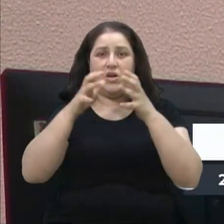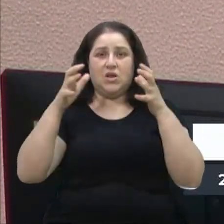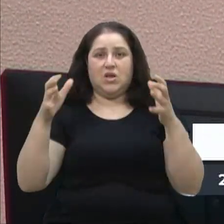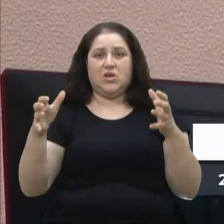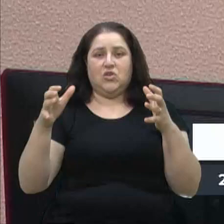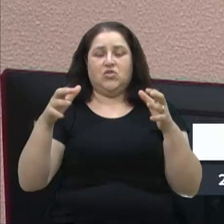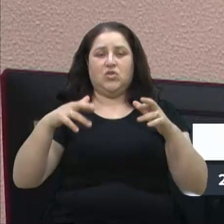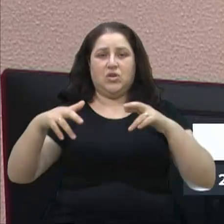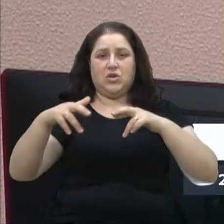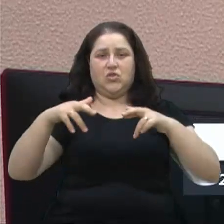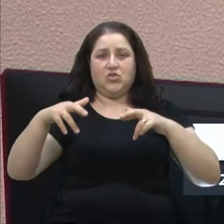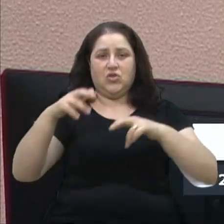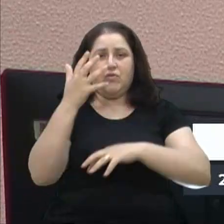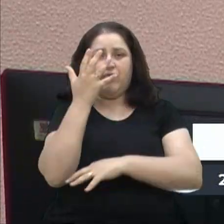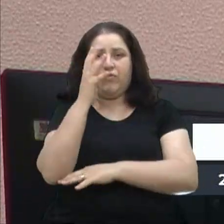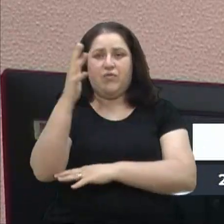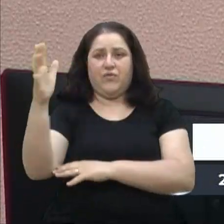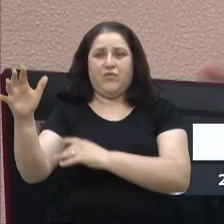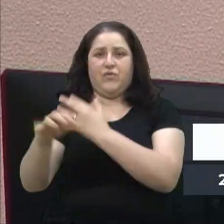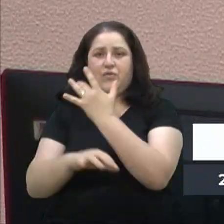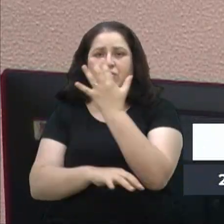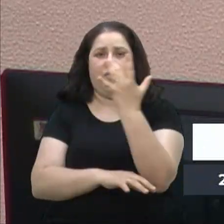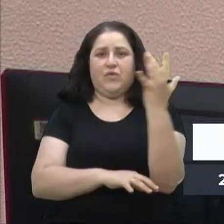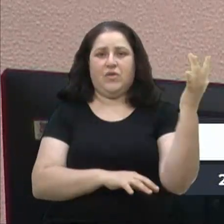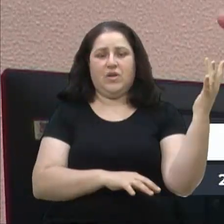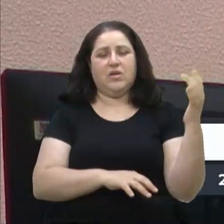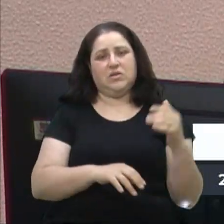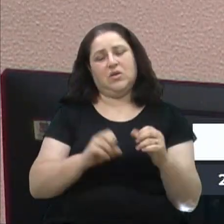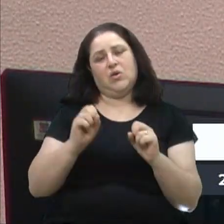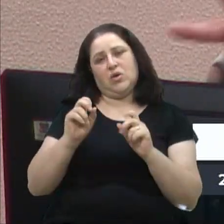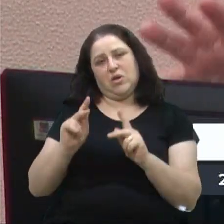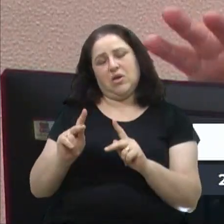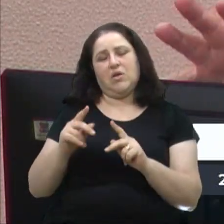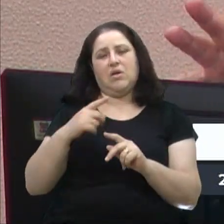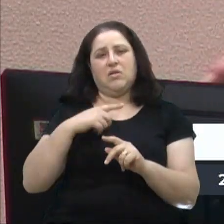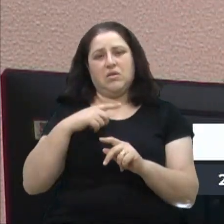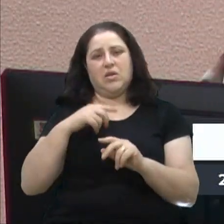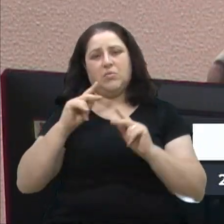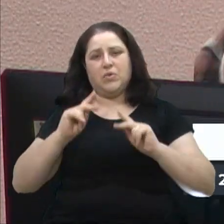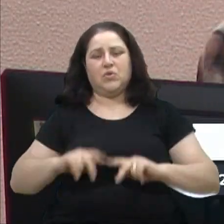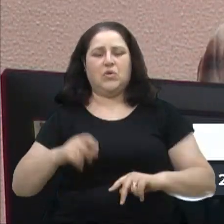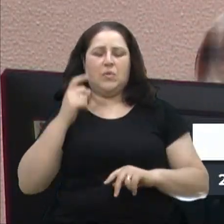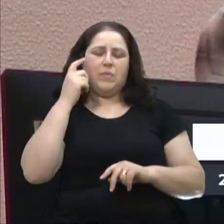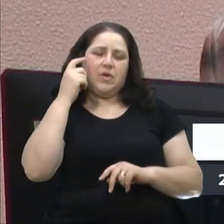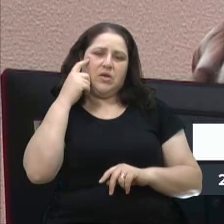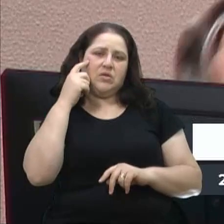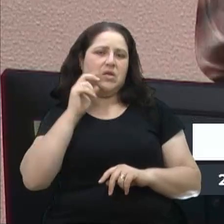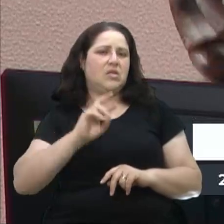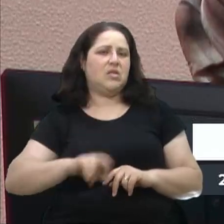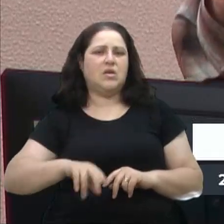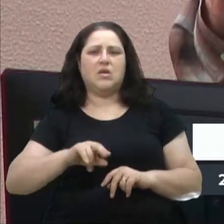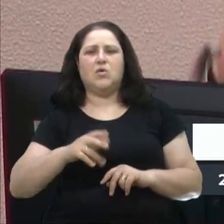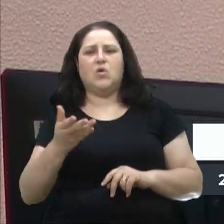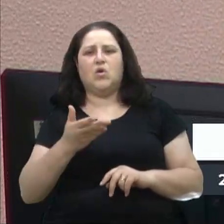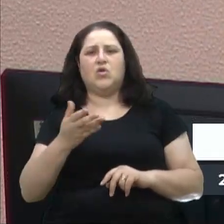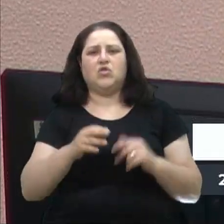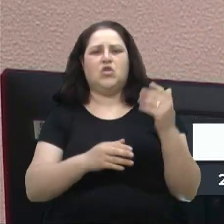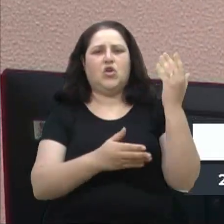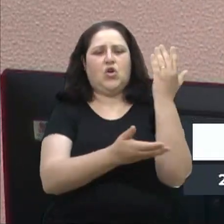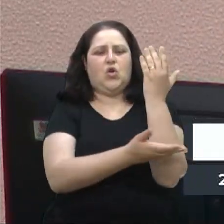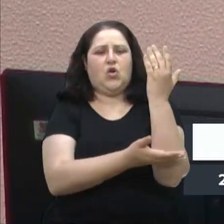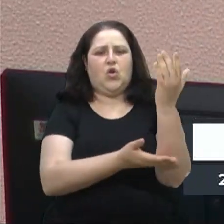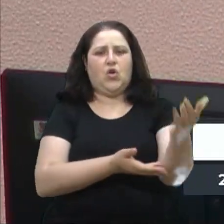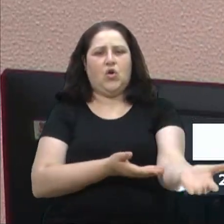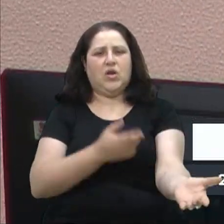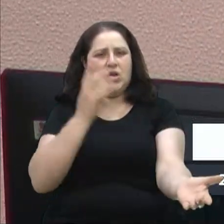floresta, né, que a gente, tudo bem, tem gente que acha, não, mas corta hoje, nasce amanhã. O que